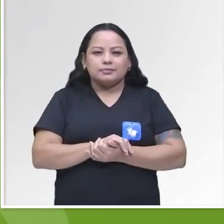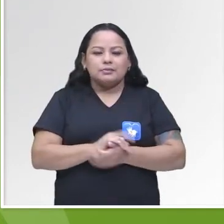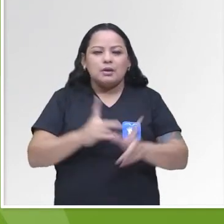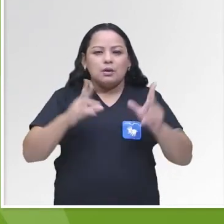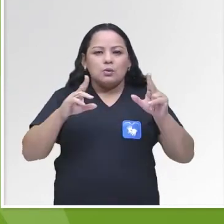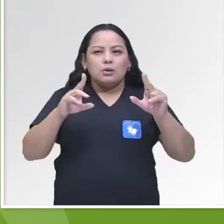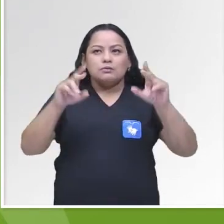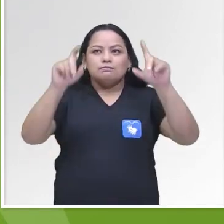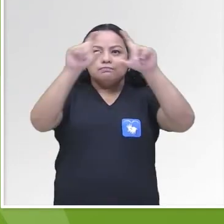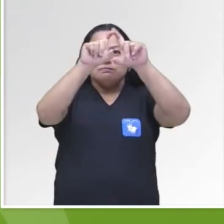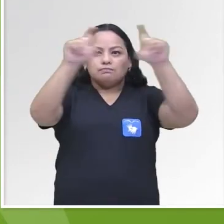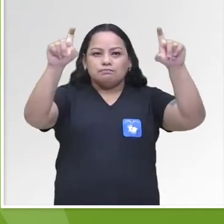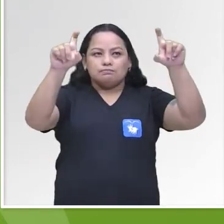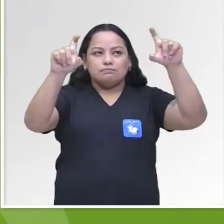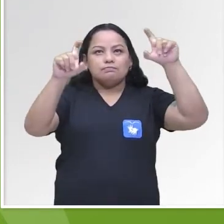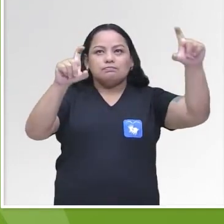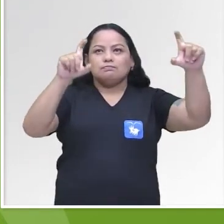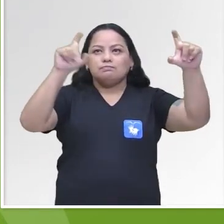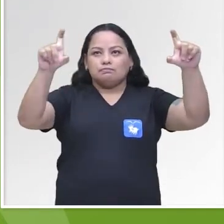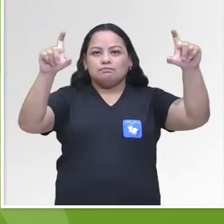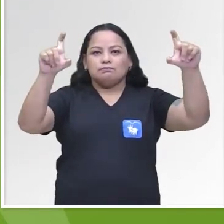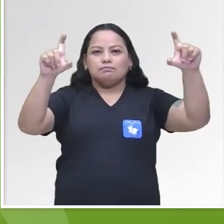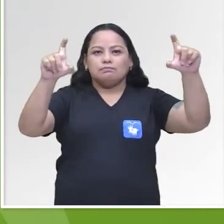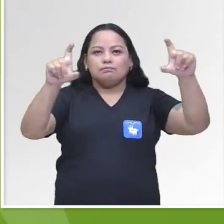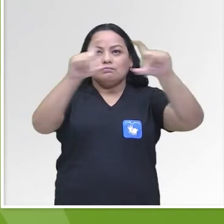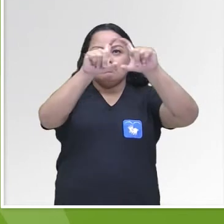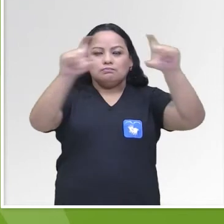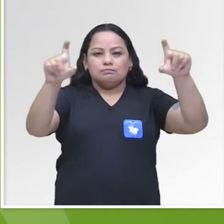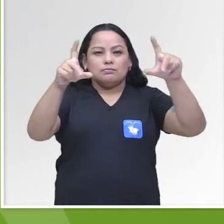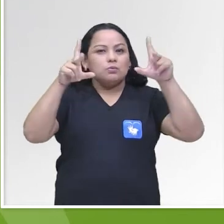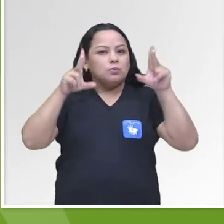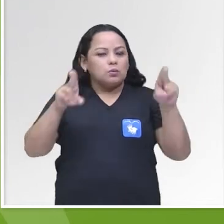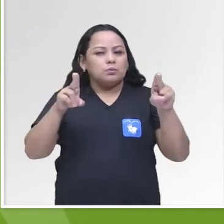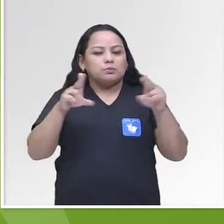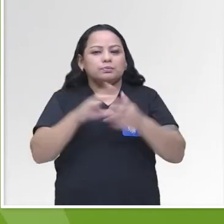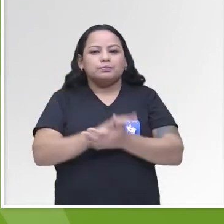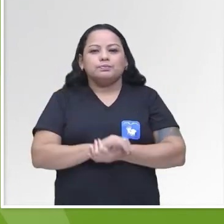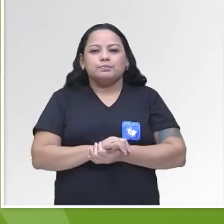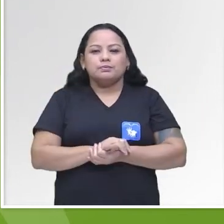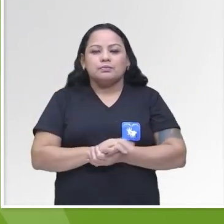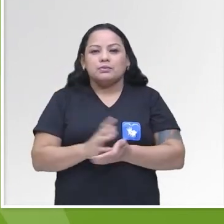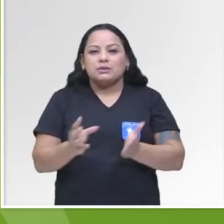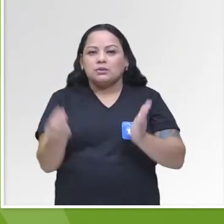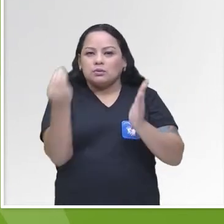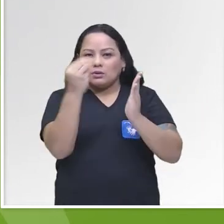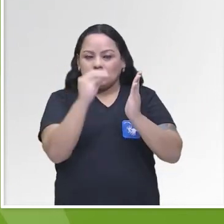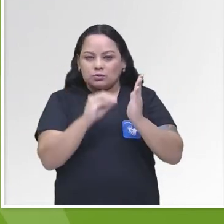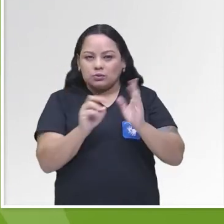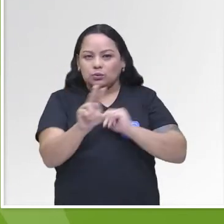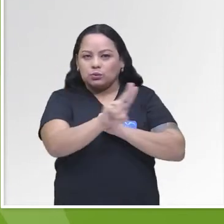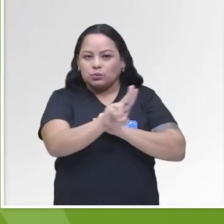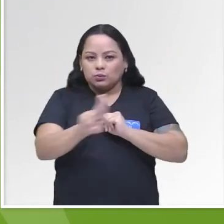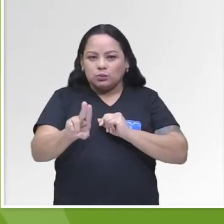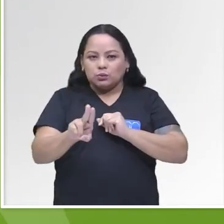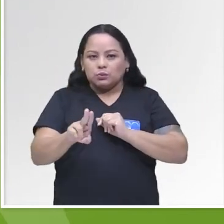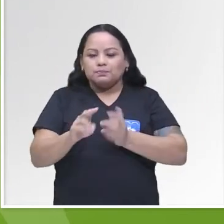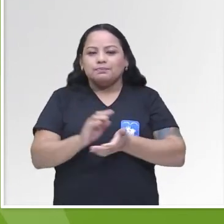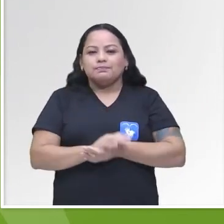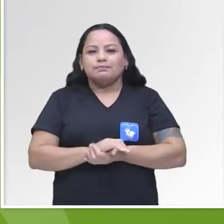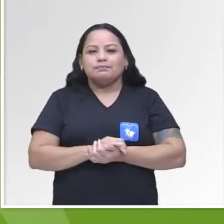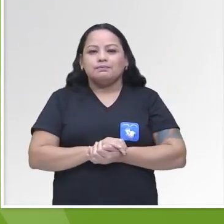iguais estão do mesmo lado do plano. E aí, eu vou ter que adicionar aqui na frente o